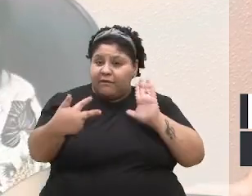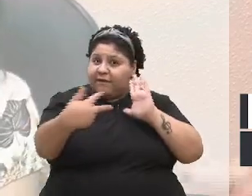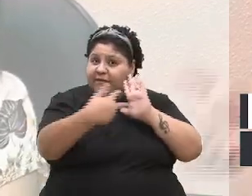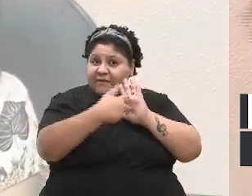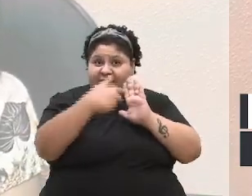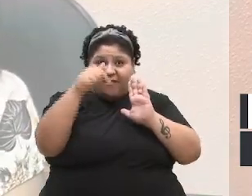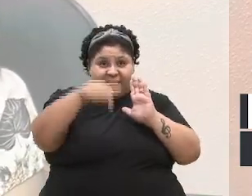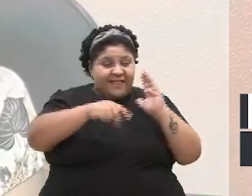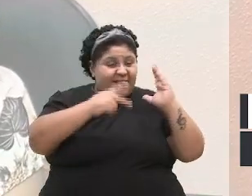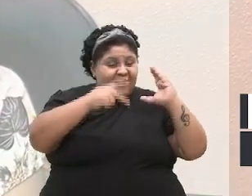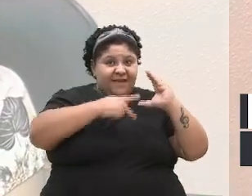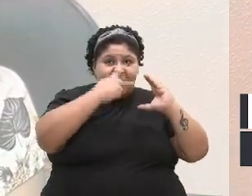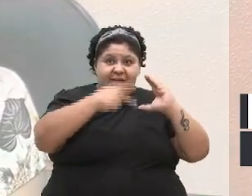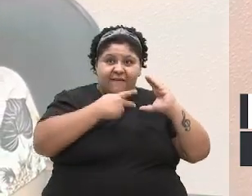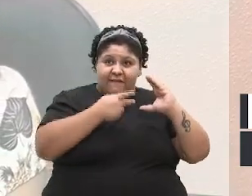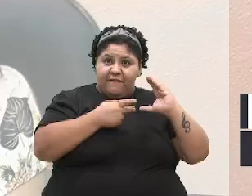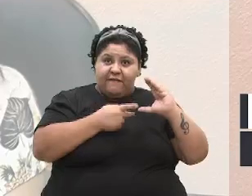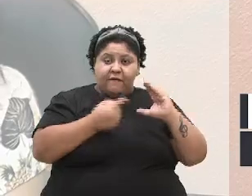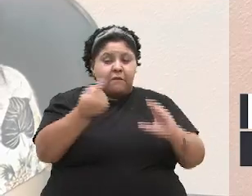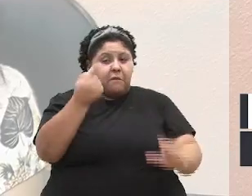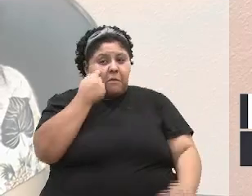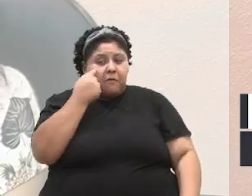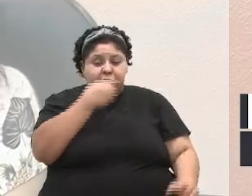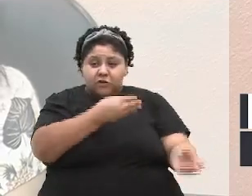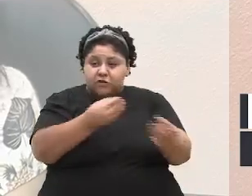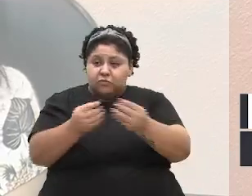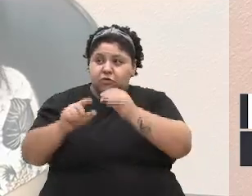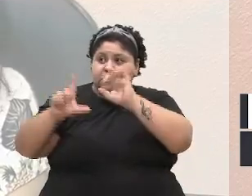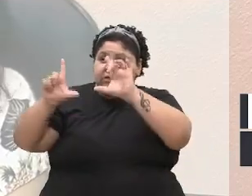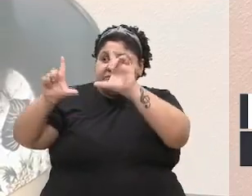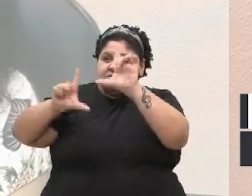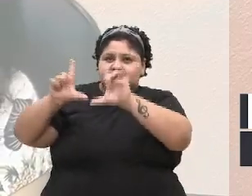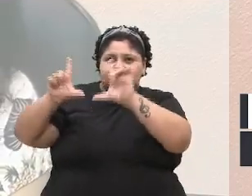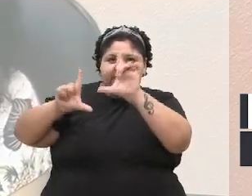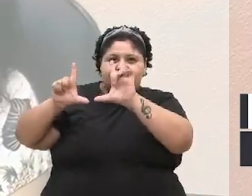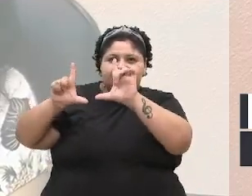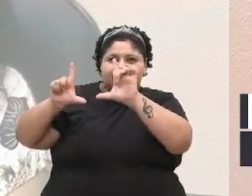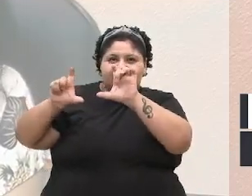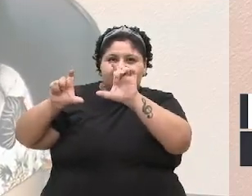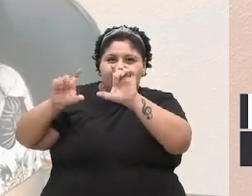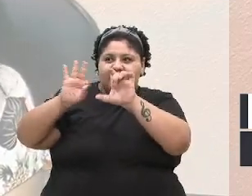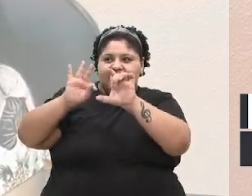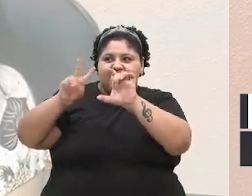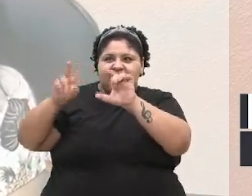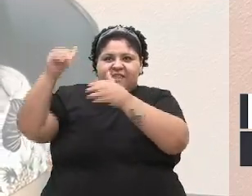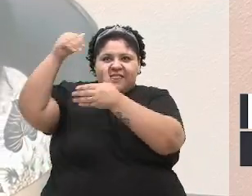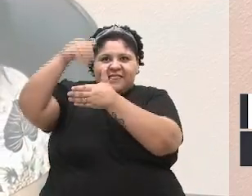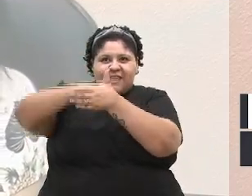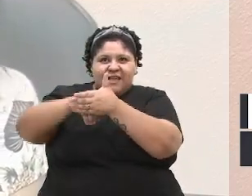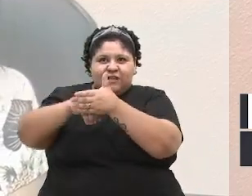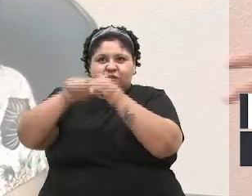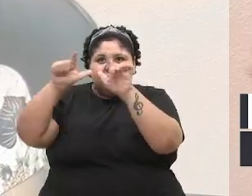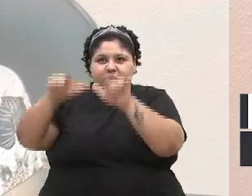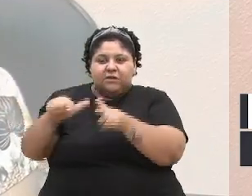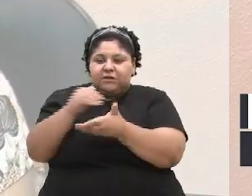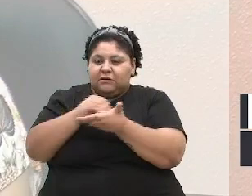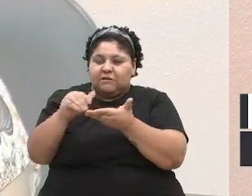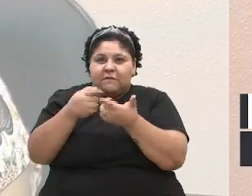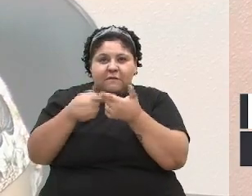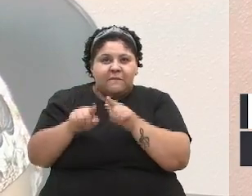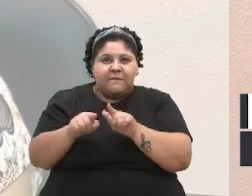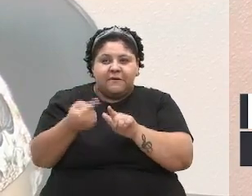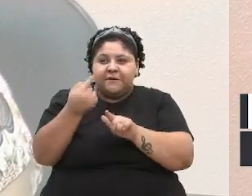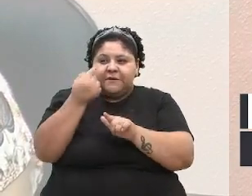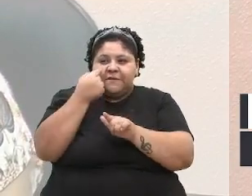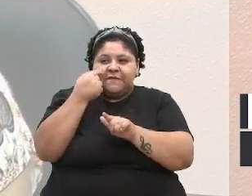Câmara de Vereadores. Bota alguém lá. Eu vejo várias televisões dentro dos gabinetes lá dos secretários. Mas ninguém está avisando